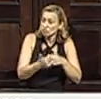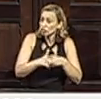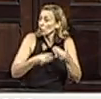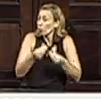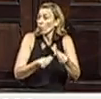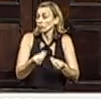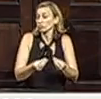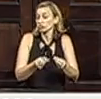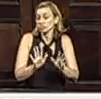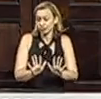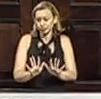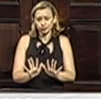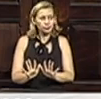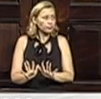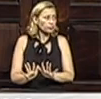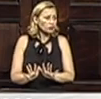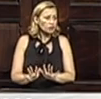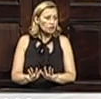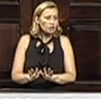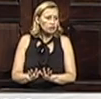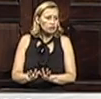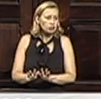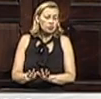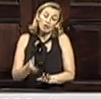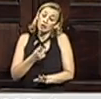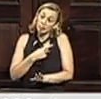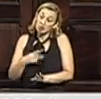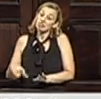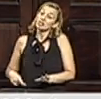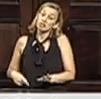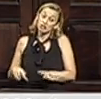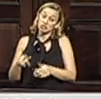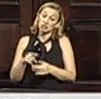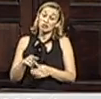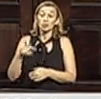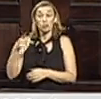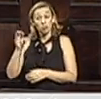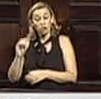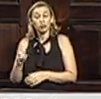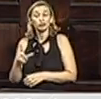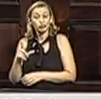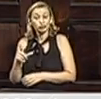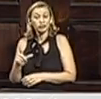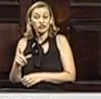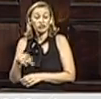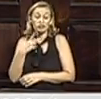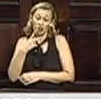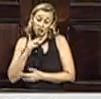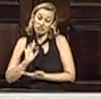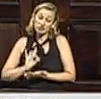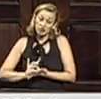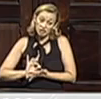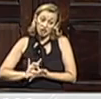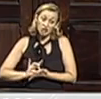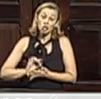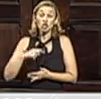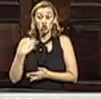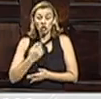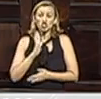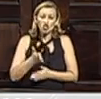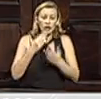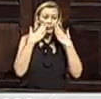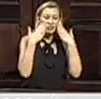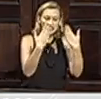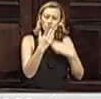Presidente, efetivamente, o deputado Paulo Ramos tem razão. Porque nós destacamos o professor